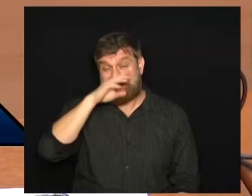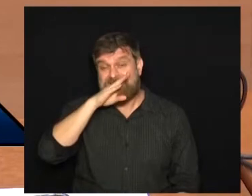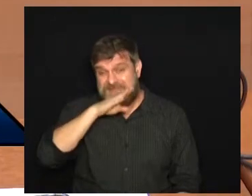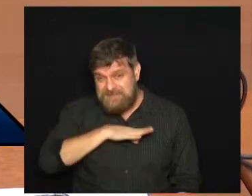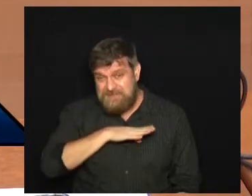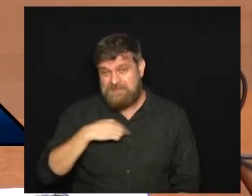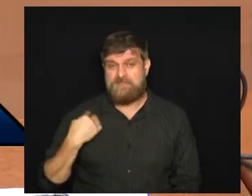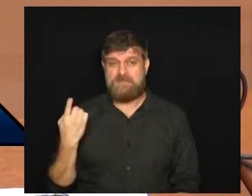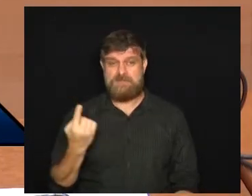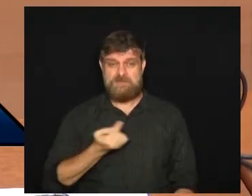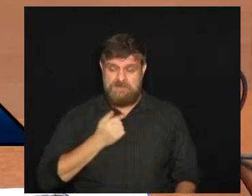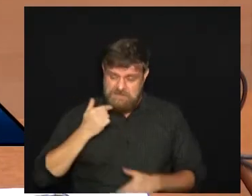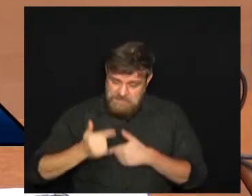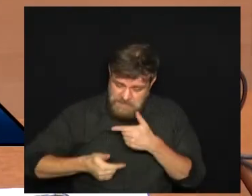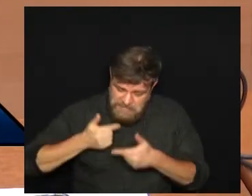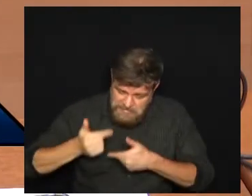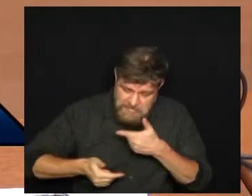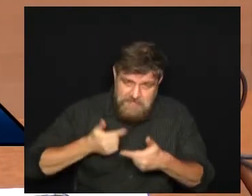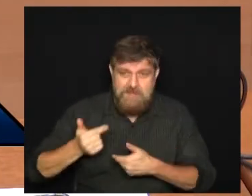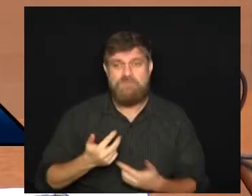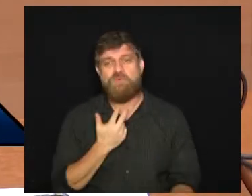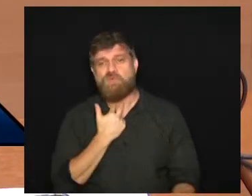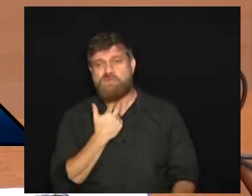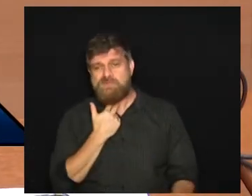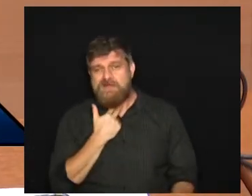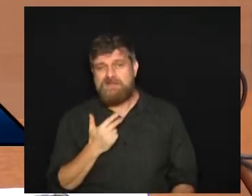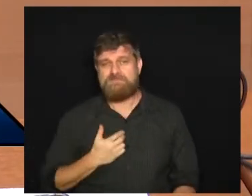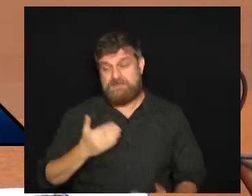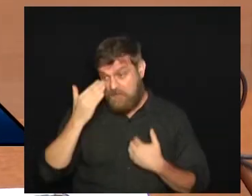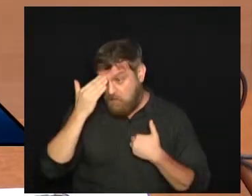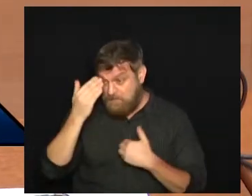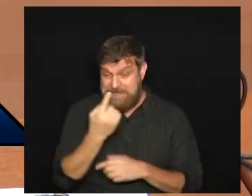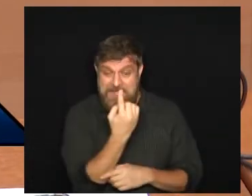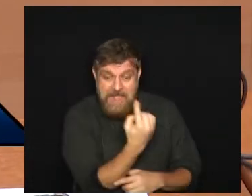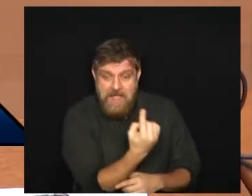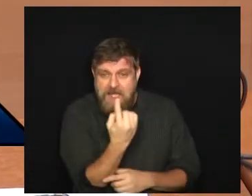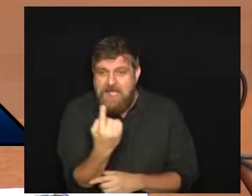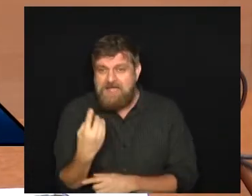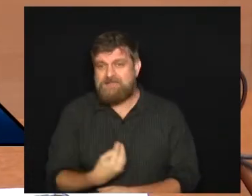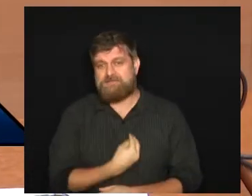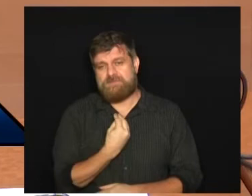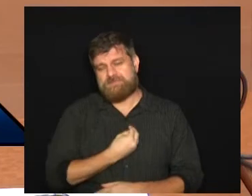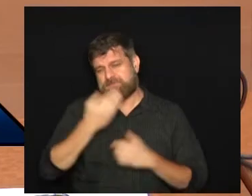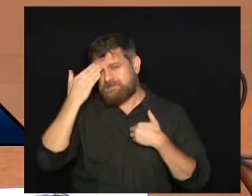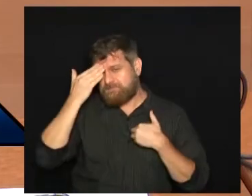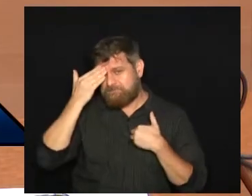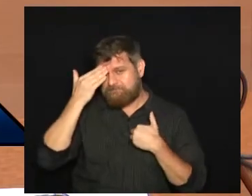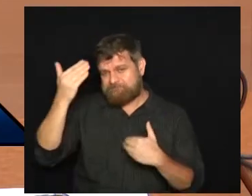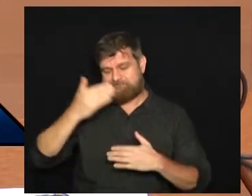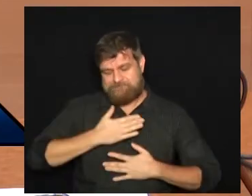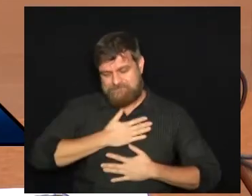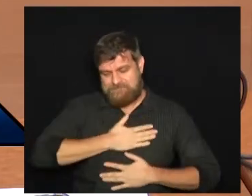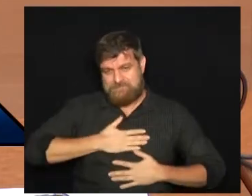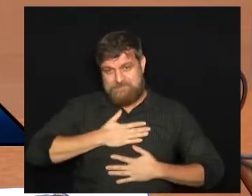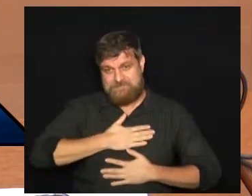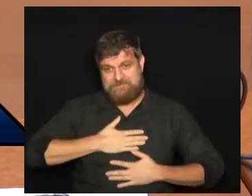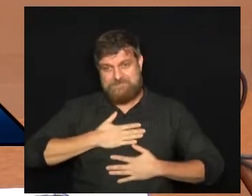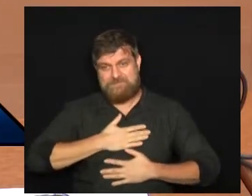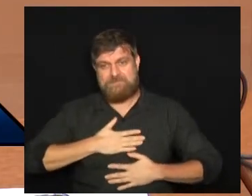todos nós estamos com os seus afazeres aí, mas obrigado mesmo pela presença. Eu fico muito grato pela presença de vocês todos